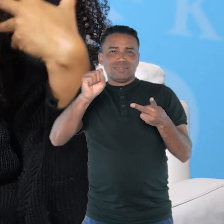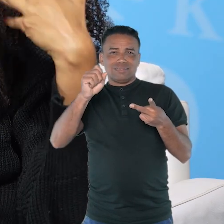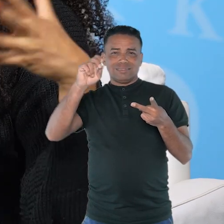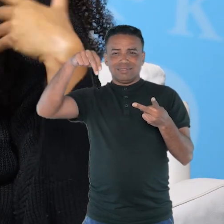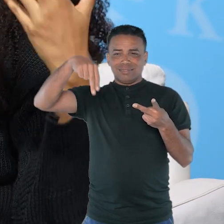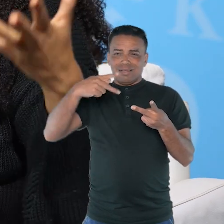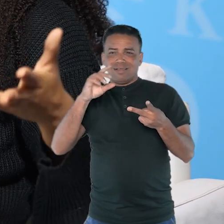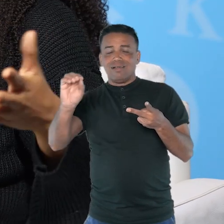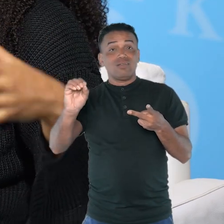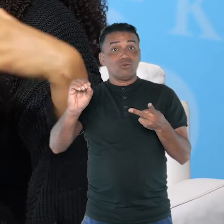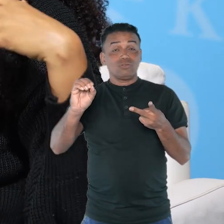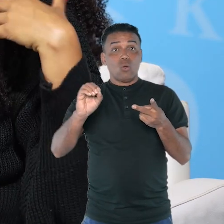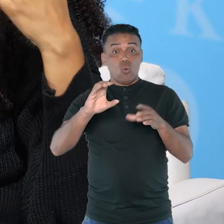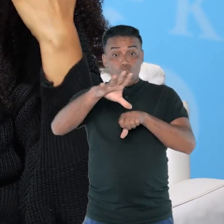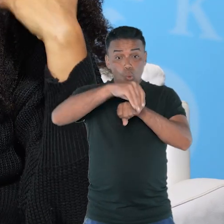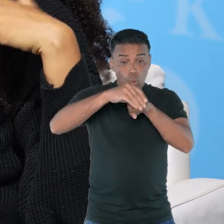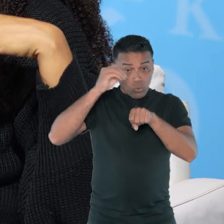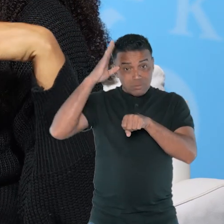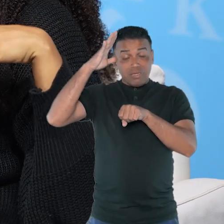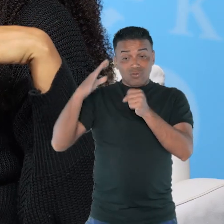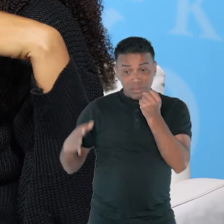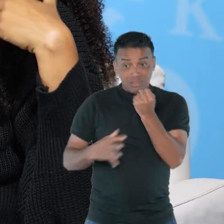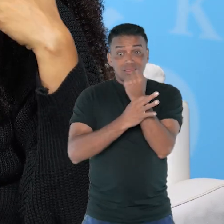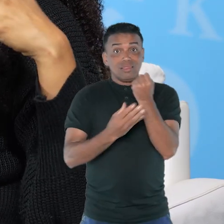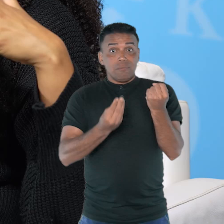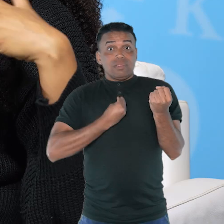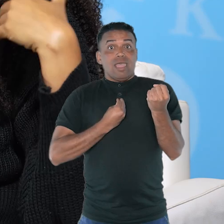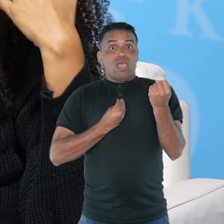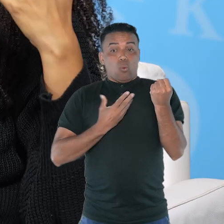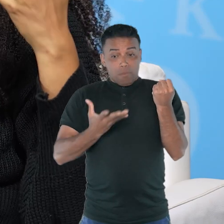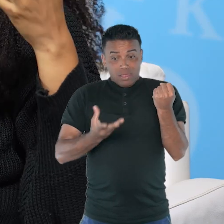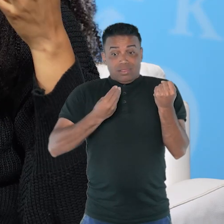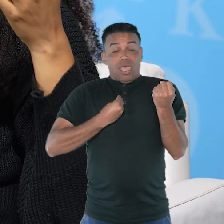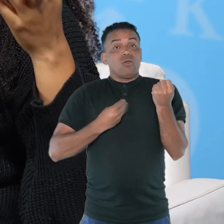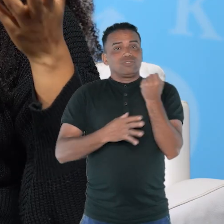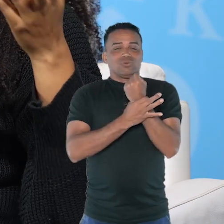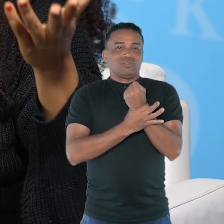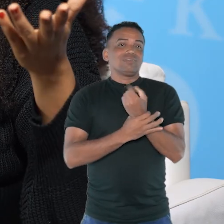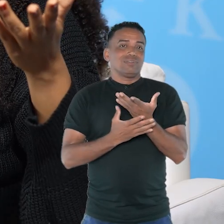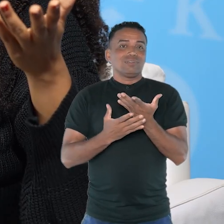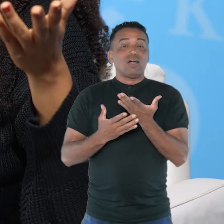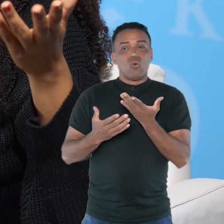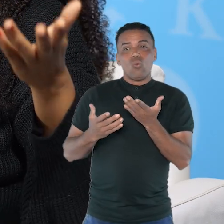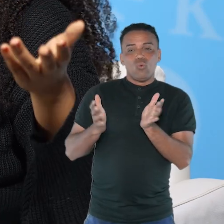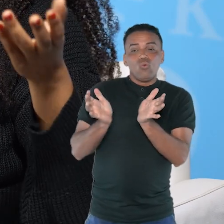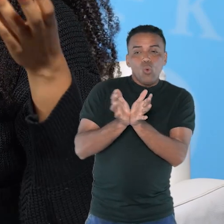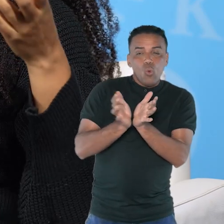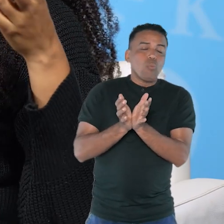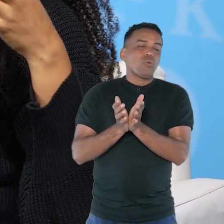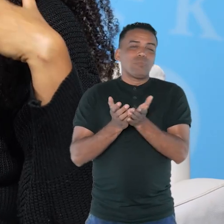fazendo ter mais segurança e também esse encontro com esses estudantes que estavam ali para acolher a gente construir